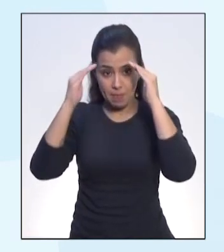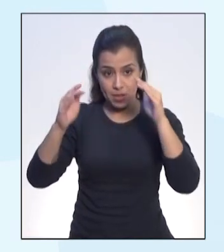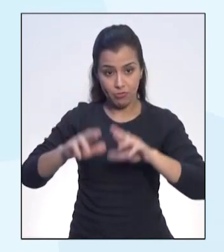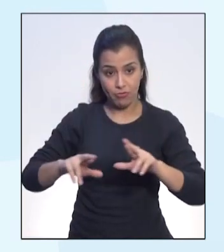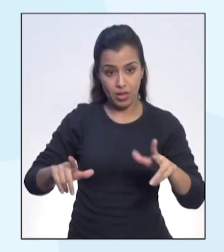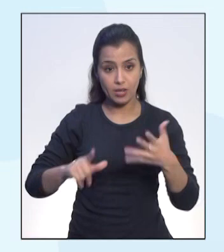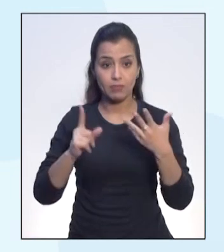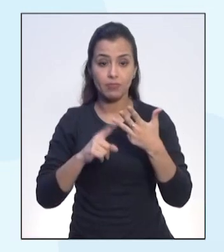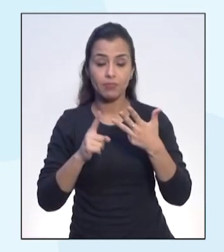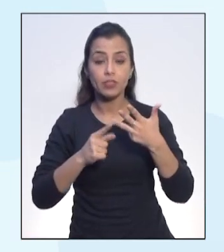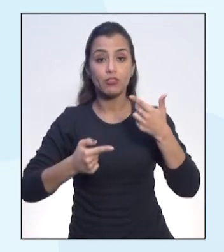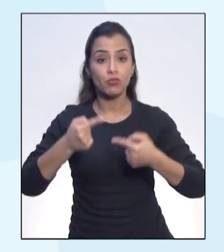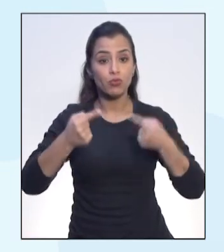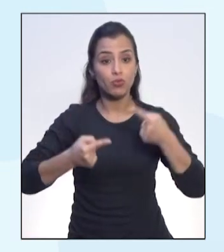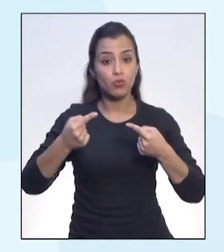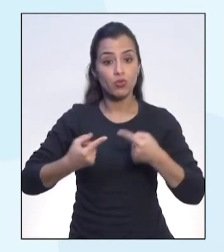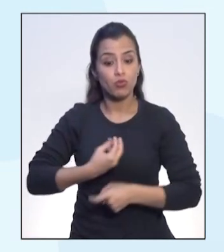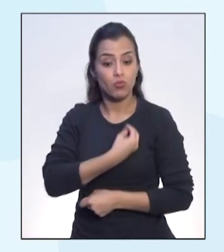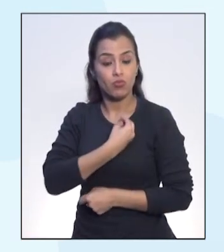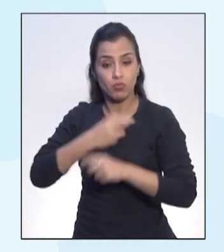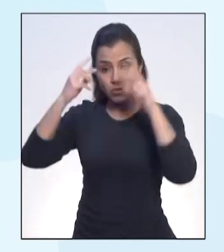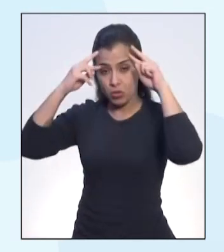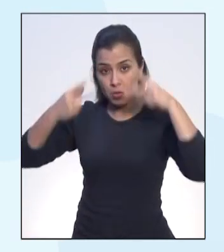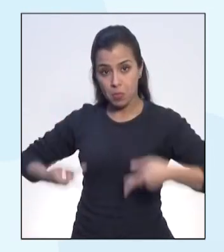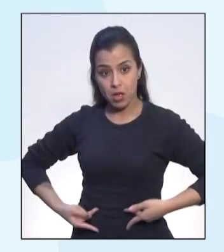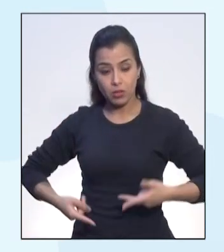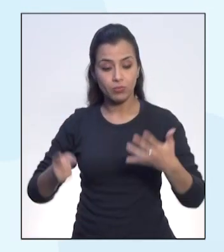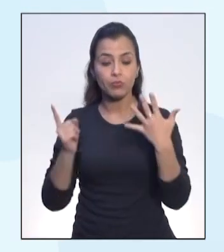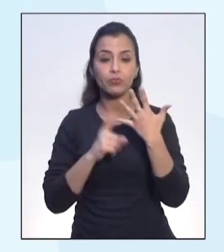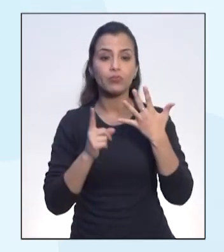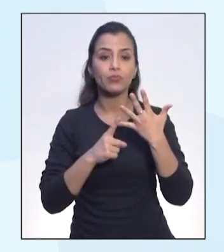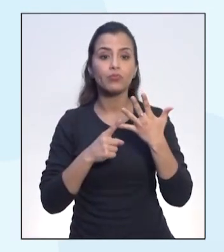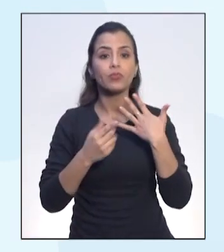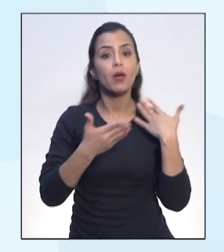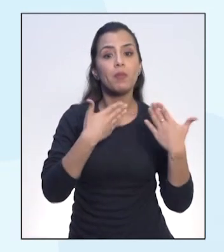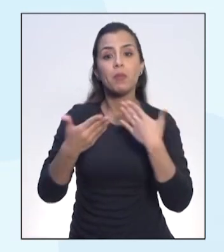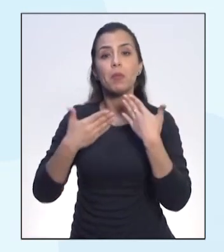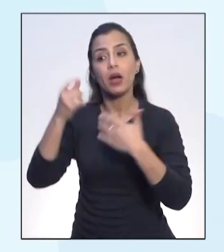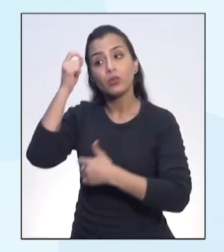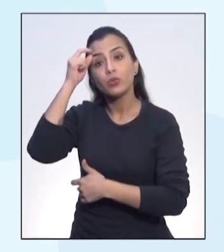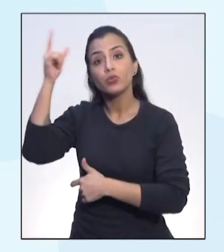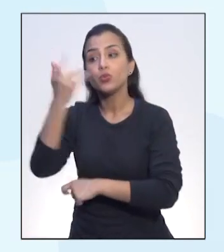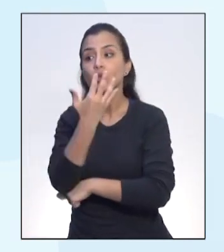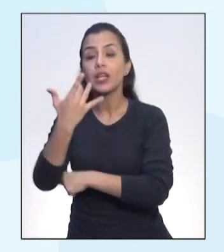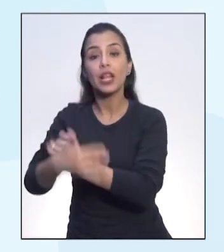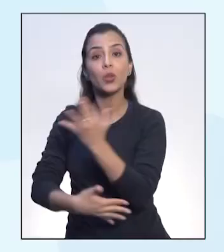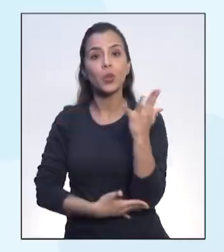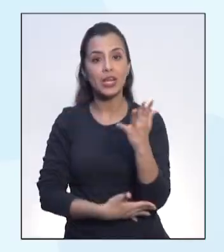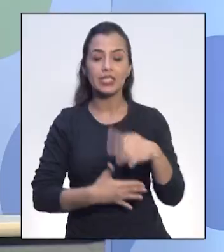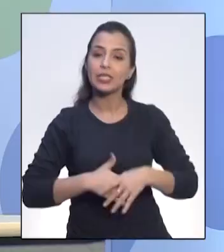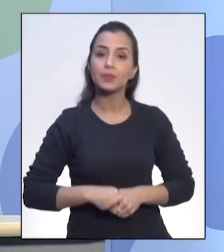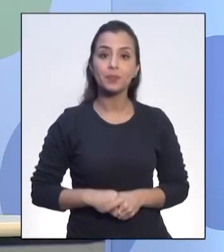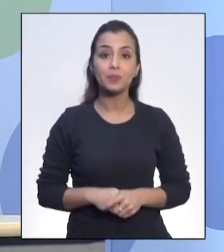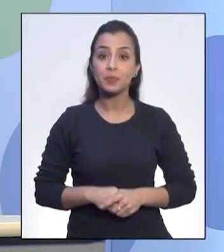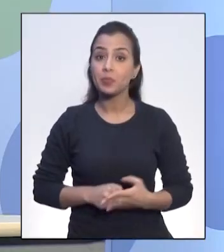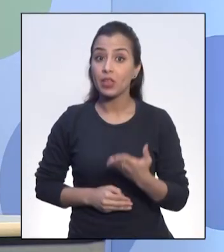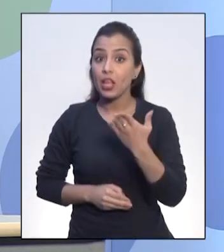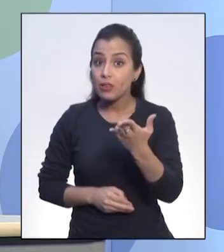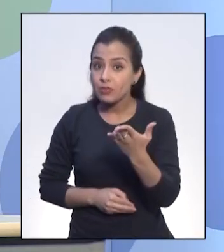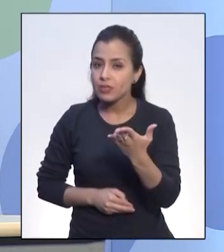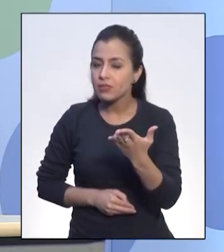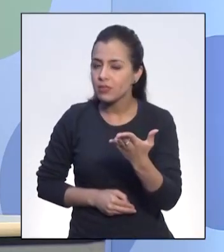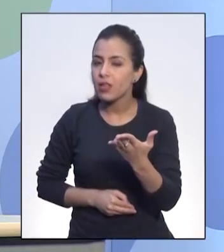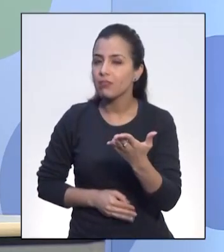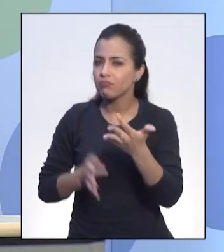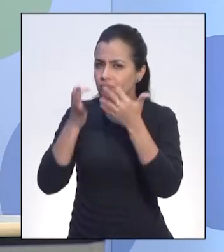estética existencial dos seres humanos e discutir a relação entre cultura e natureza. Vocês devem ter